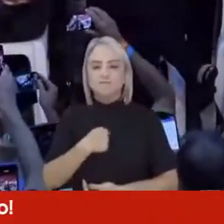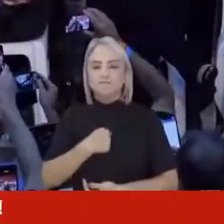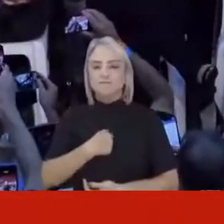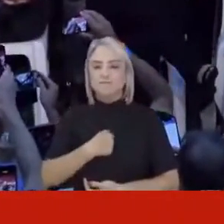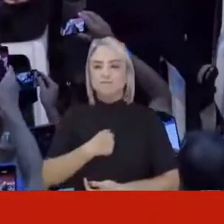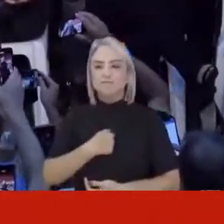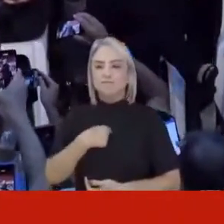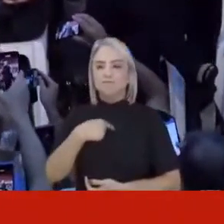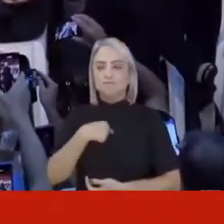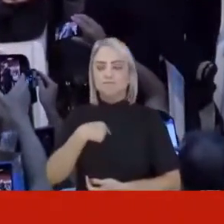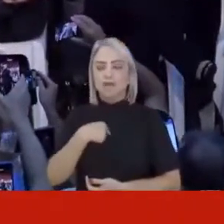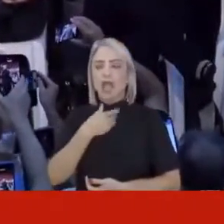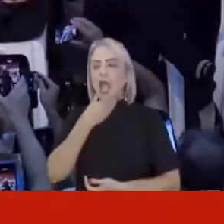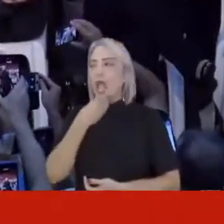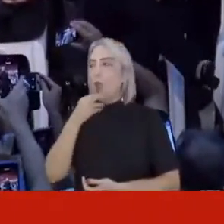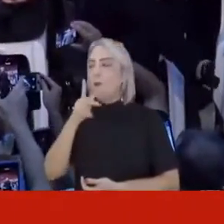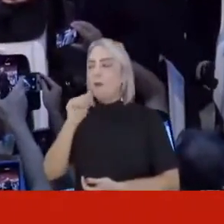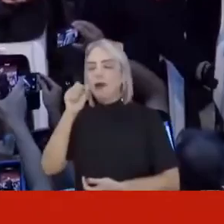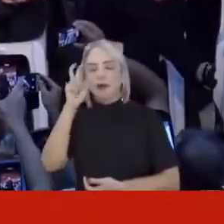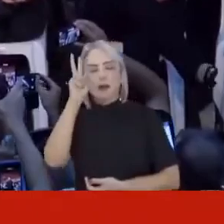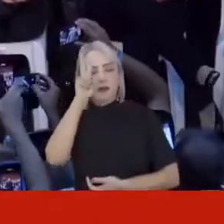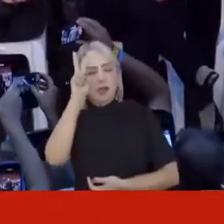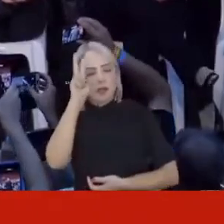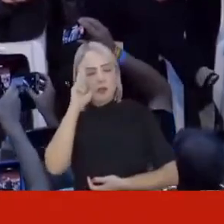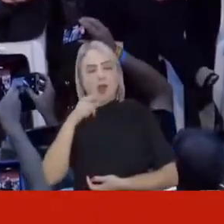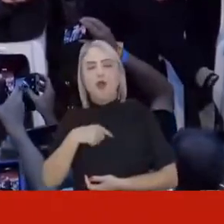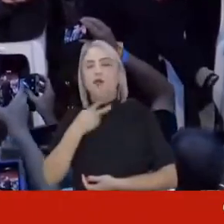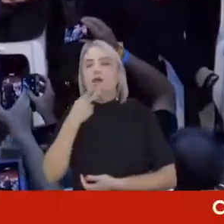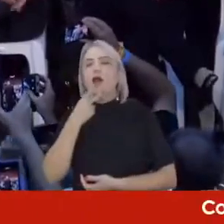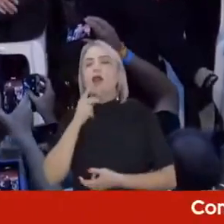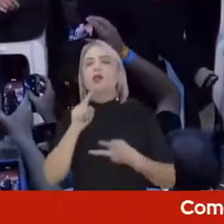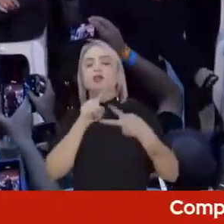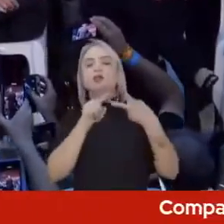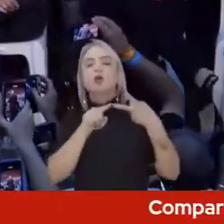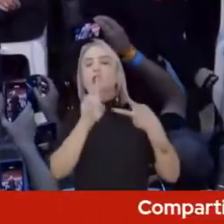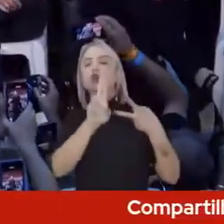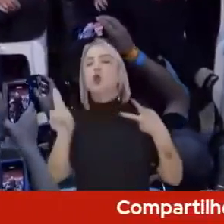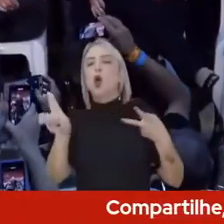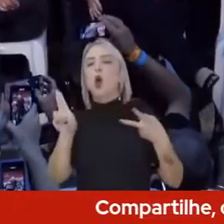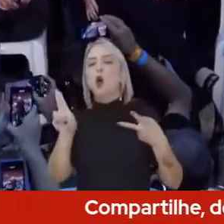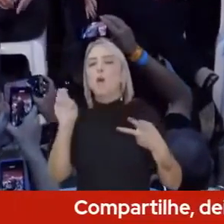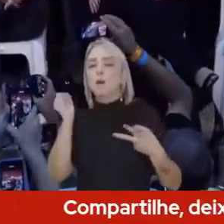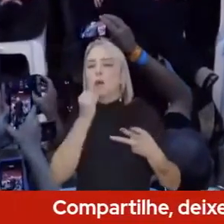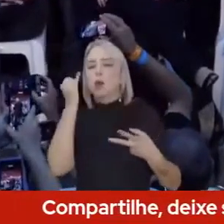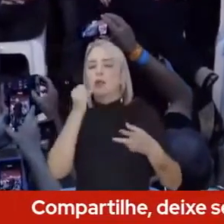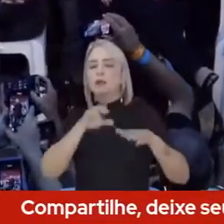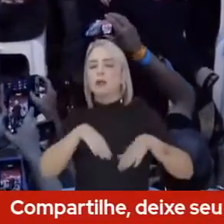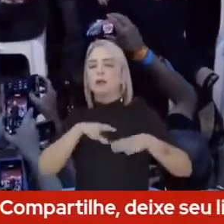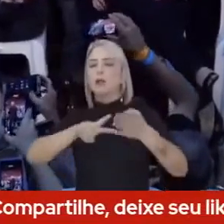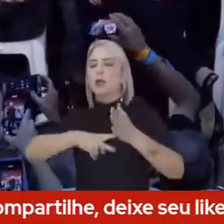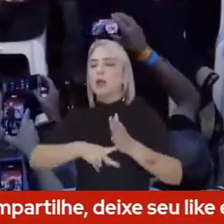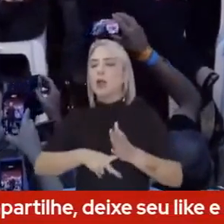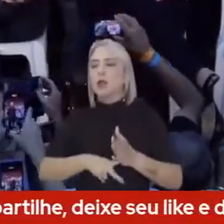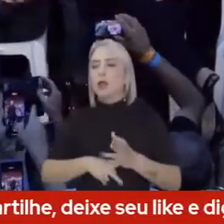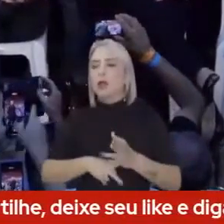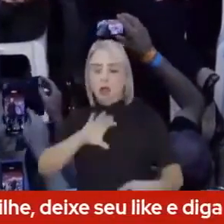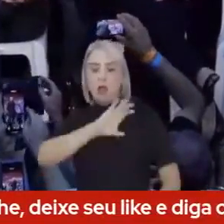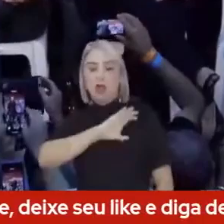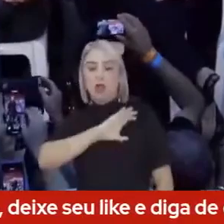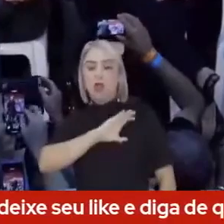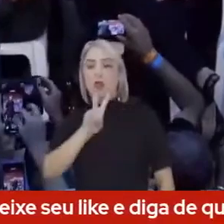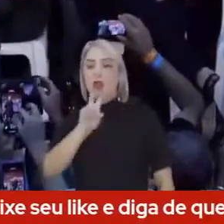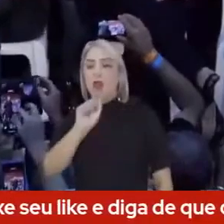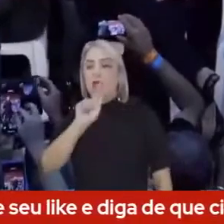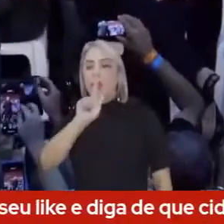Paulinho me lembrou que nós deixamos de citar dois nomes importantes aqui do movimento sindical. Um é o companheiro Wagner,